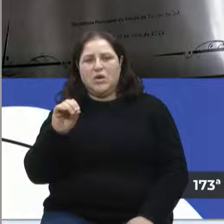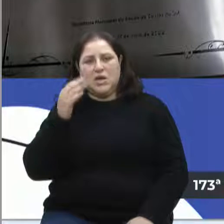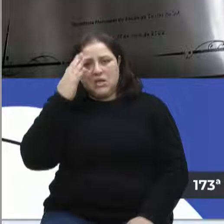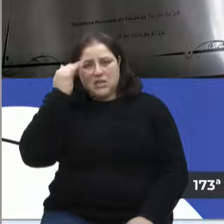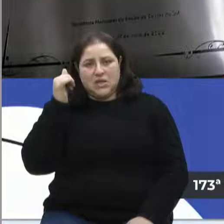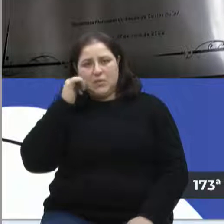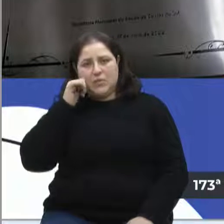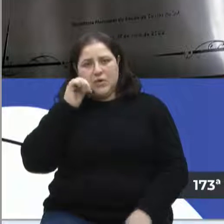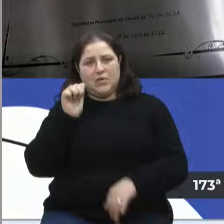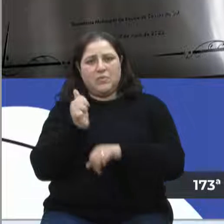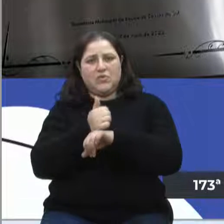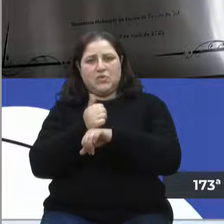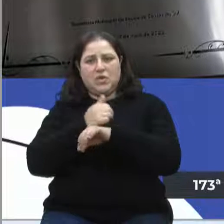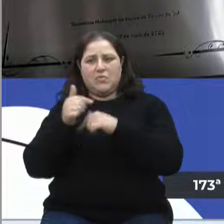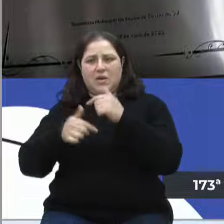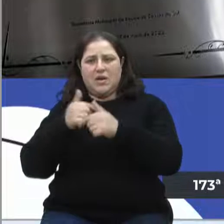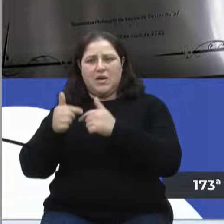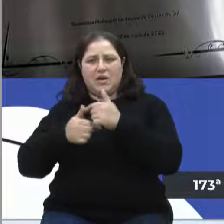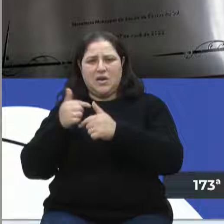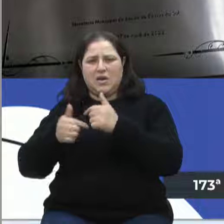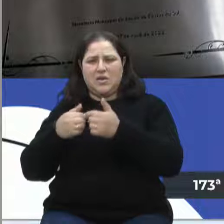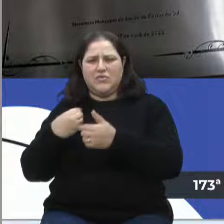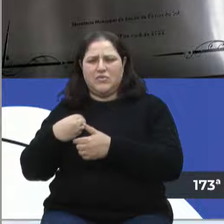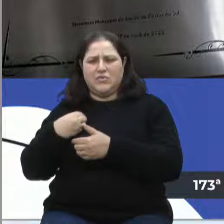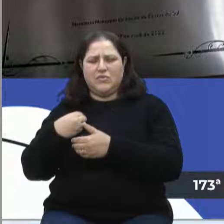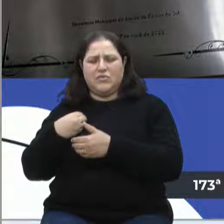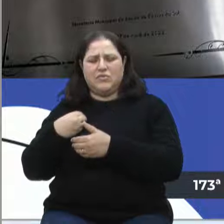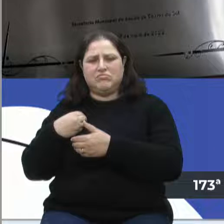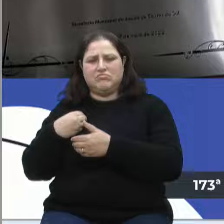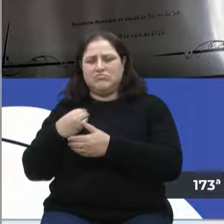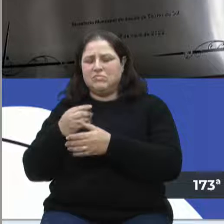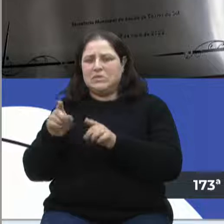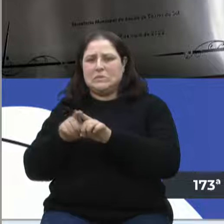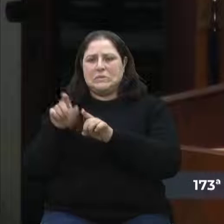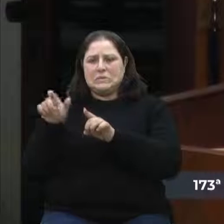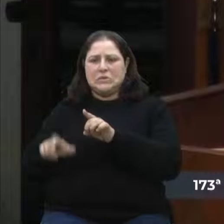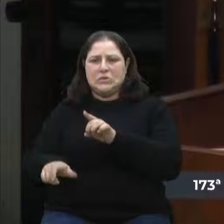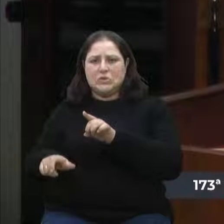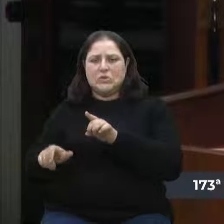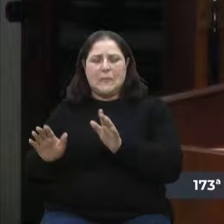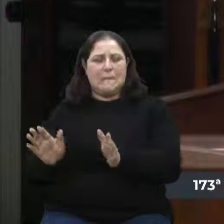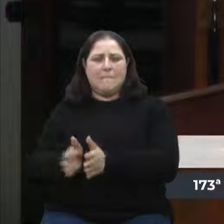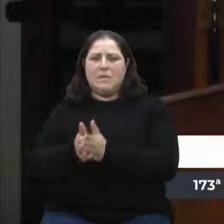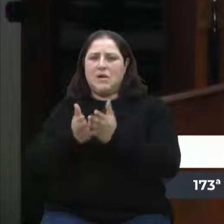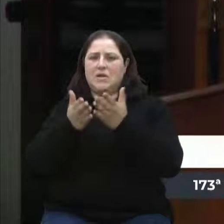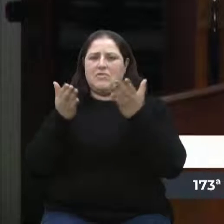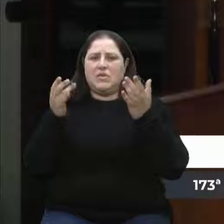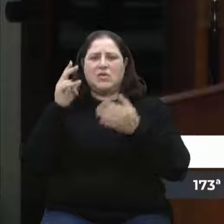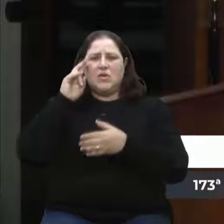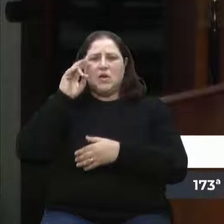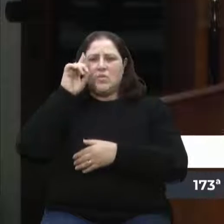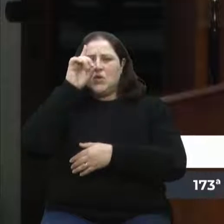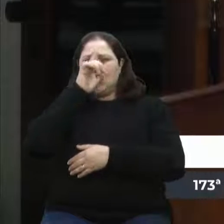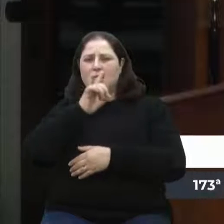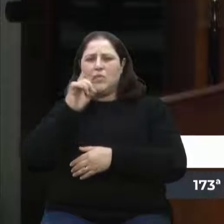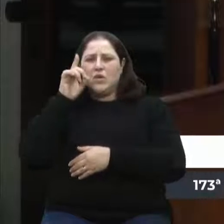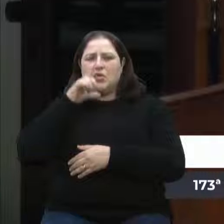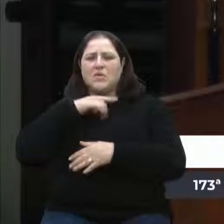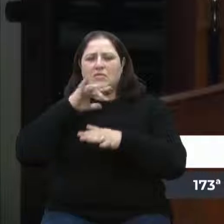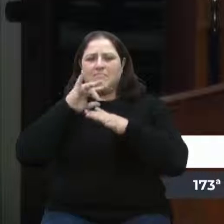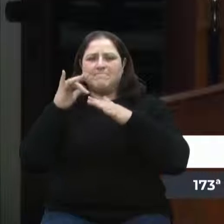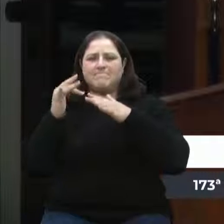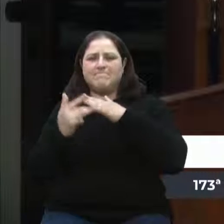profissional, e principalmente da pessoa maravilhosa que era. Eu lembro que as redes sociais naquele domingo só mostraram